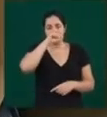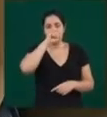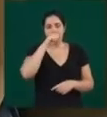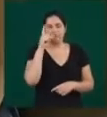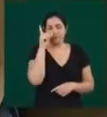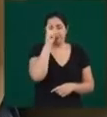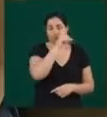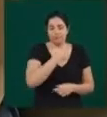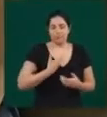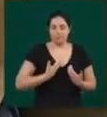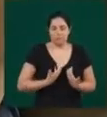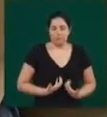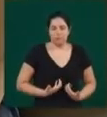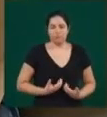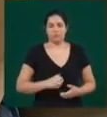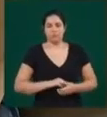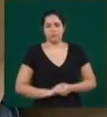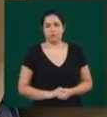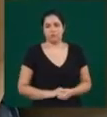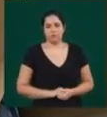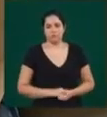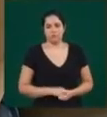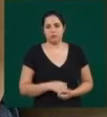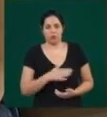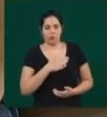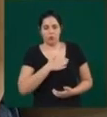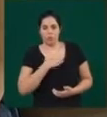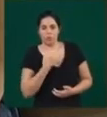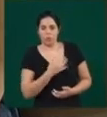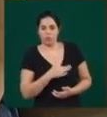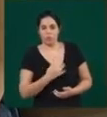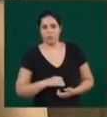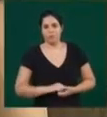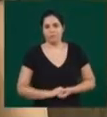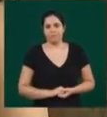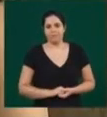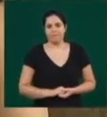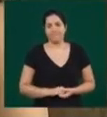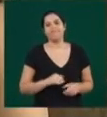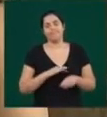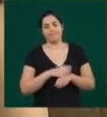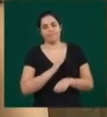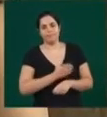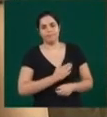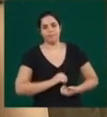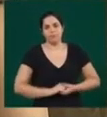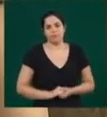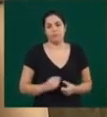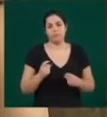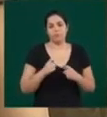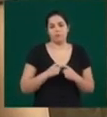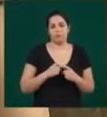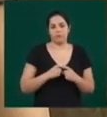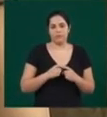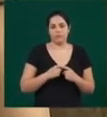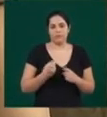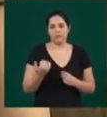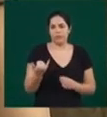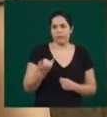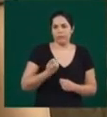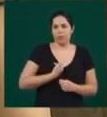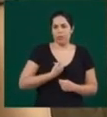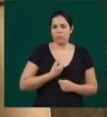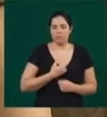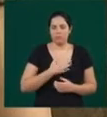O diagnóstico, miocardiopatia periparto. O médico, quando ele me falou, assim, foi